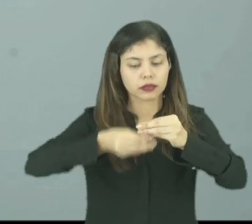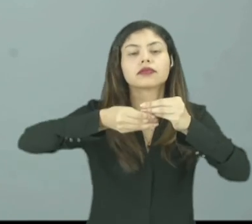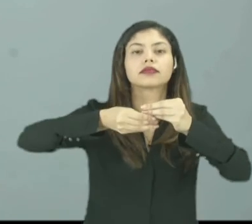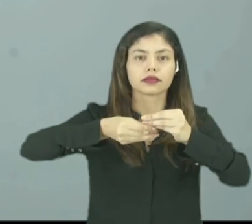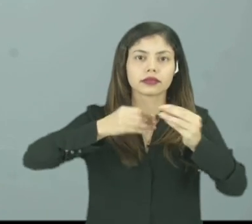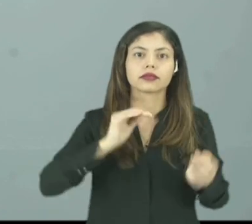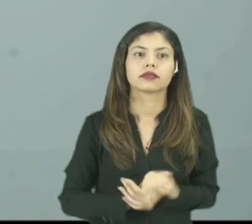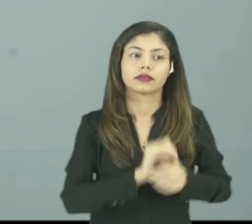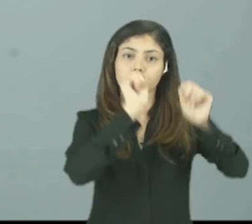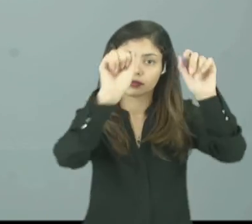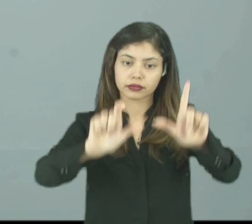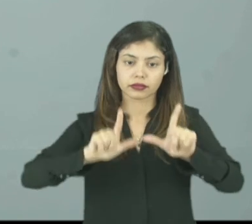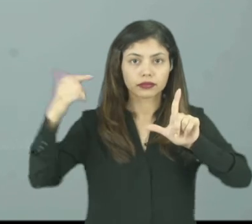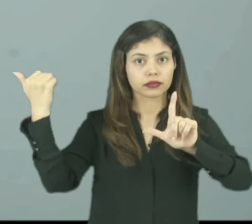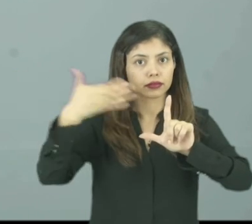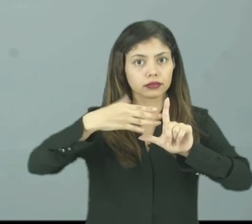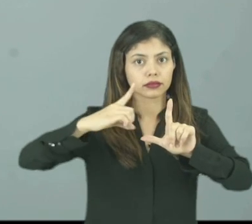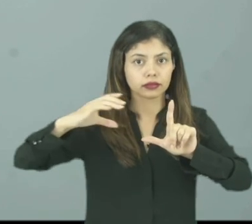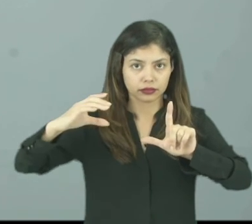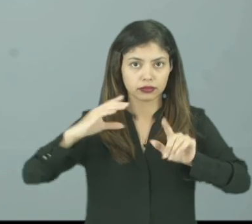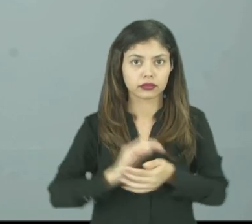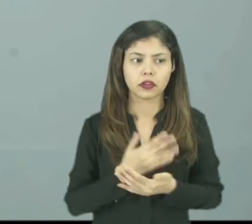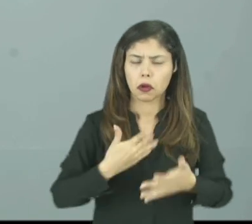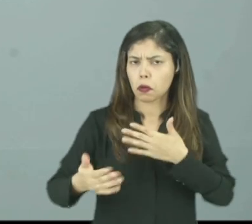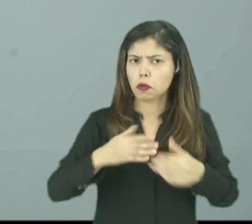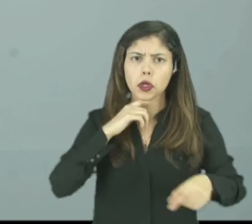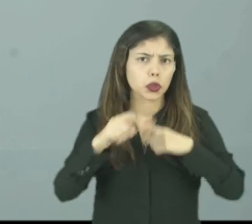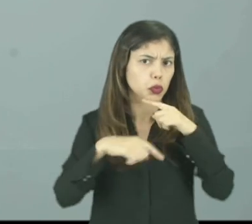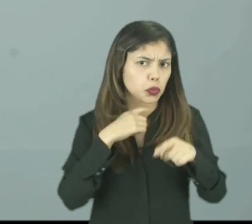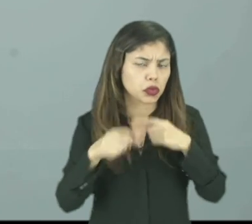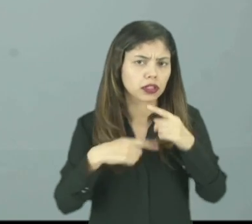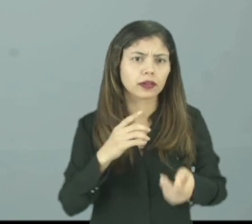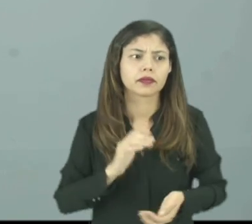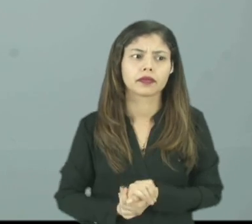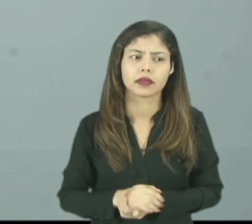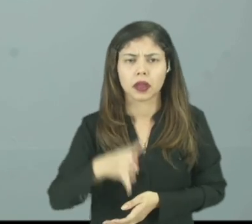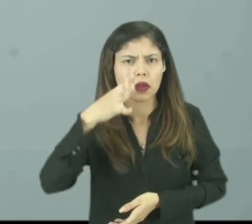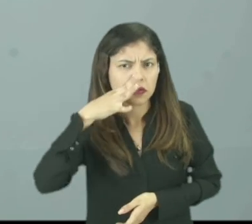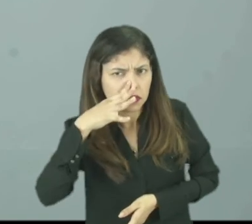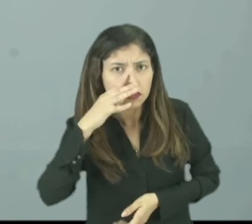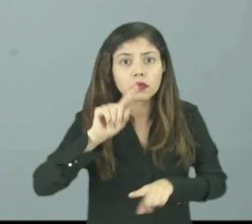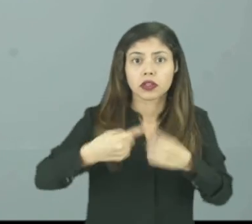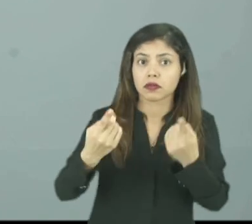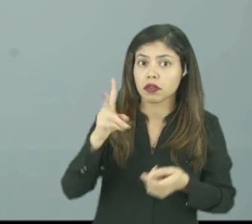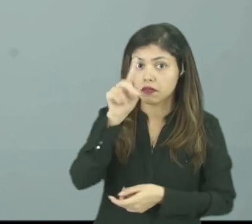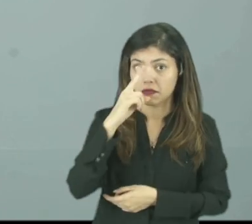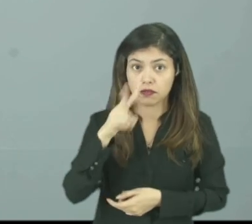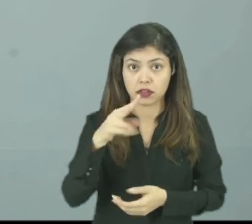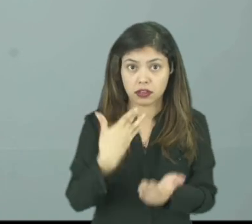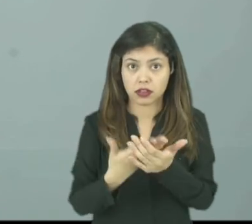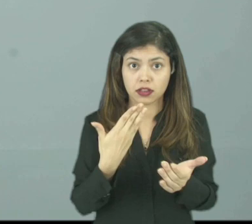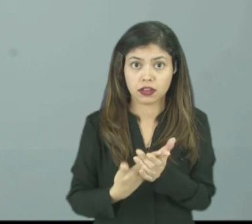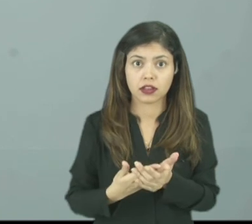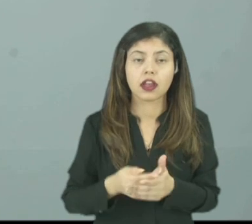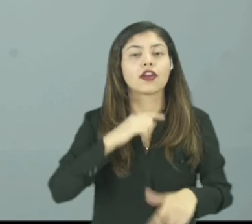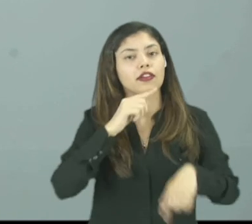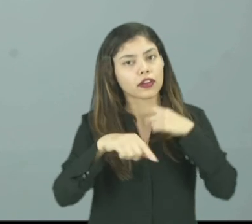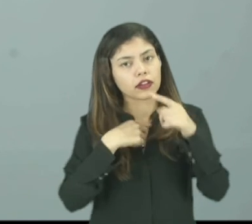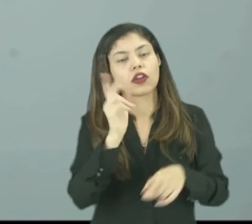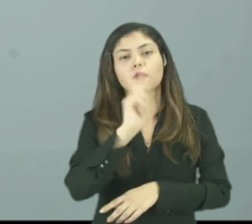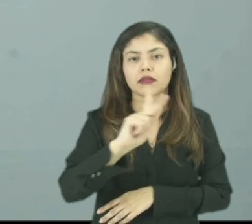complementares na plataforma Eduque e qualquer dúvida vocês assistam mais uma vez essa aula e tirem